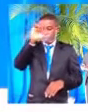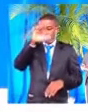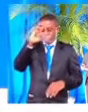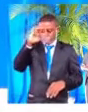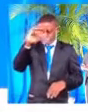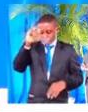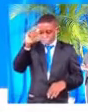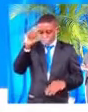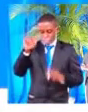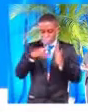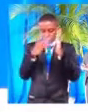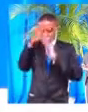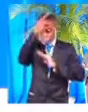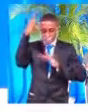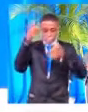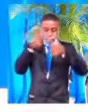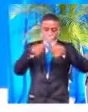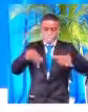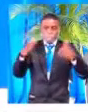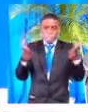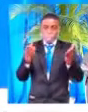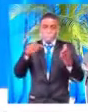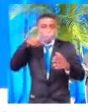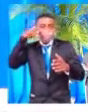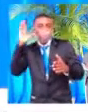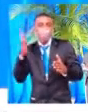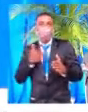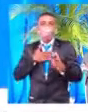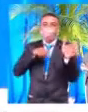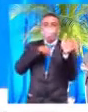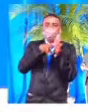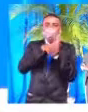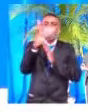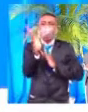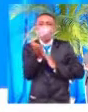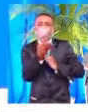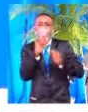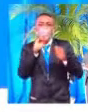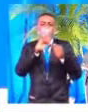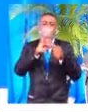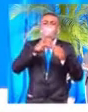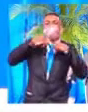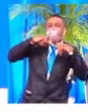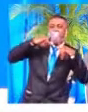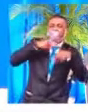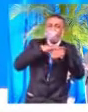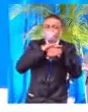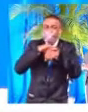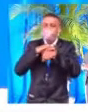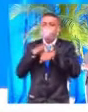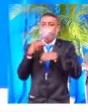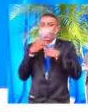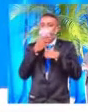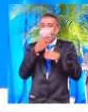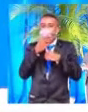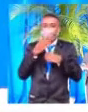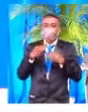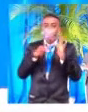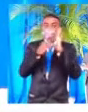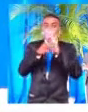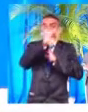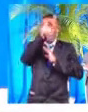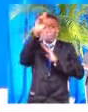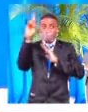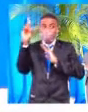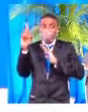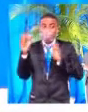os presentes. Ontem me perguntavam se eu já havia preparado o discurso. E durante esses dias